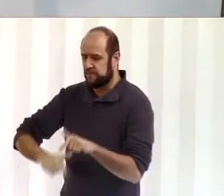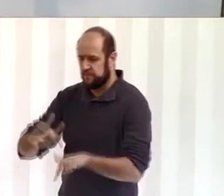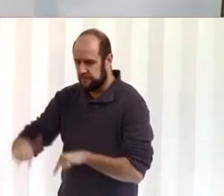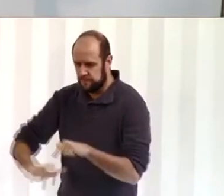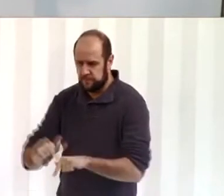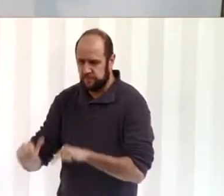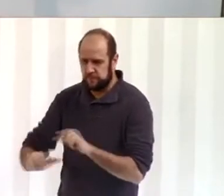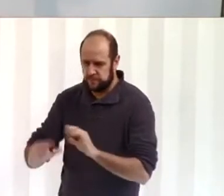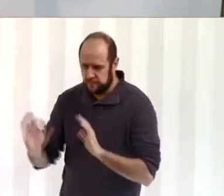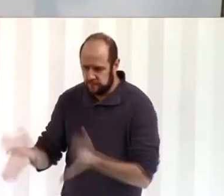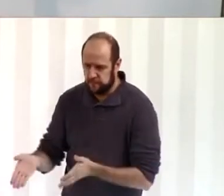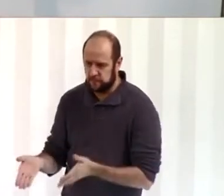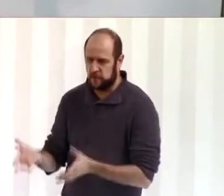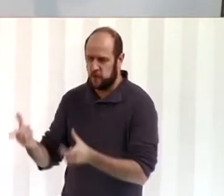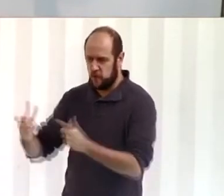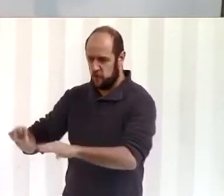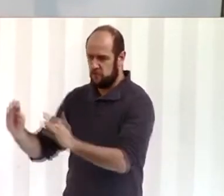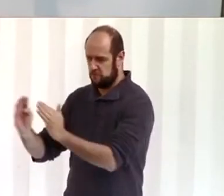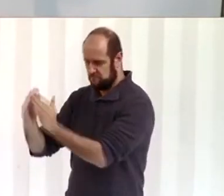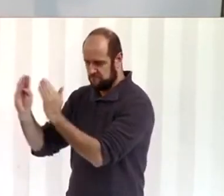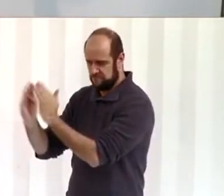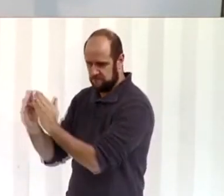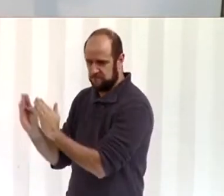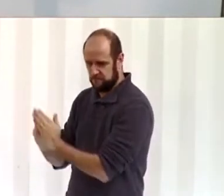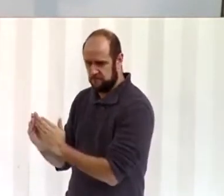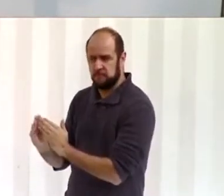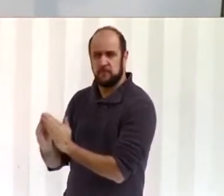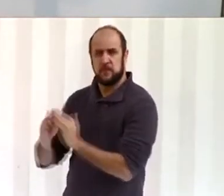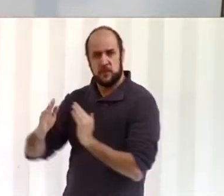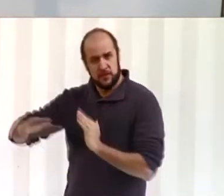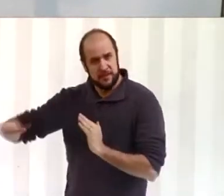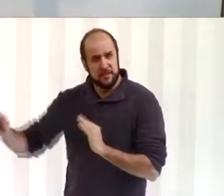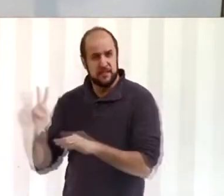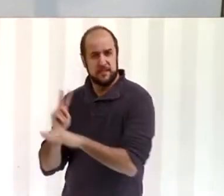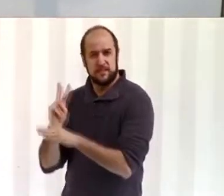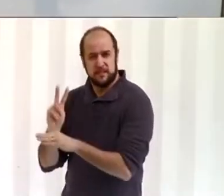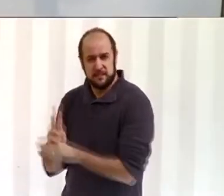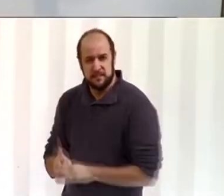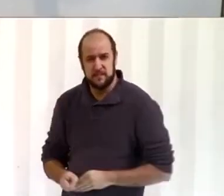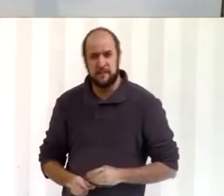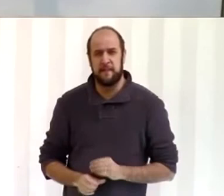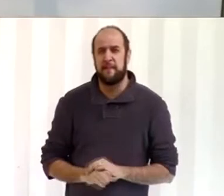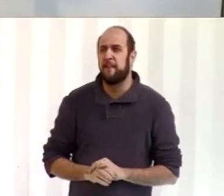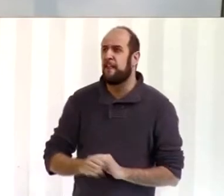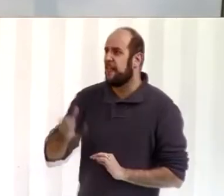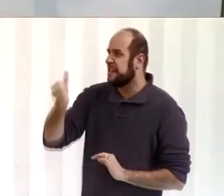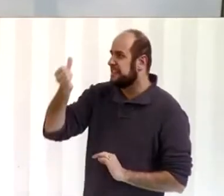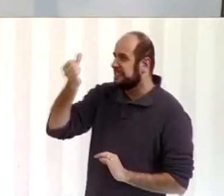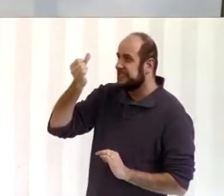os seus orfanatos. E ele então fundou mais de 100 escolas,